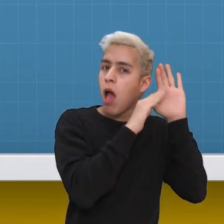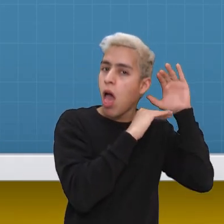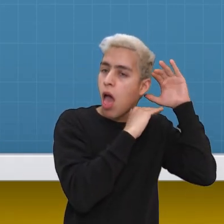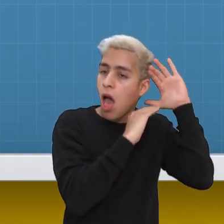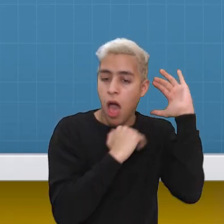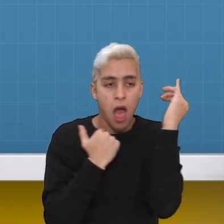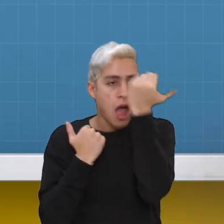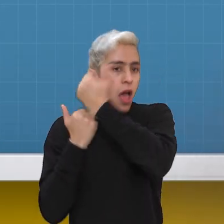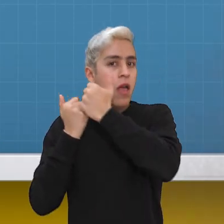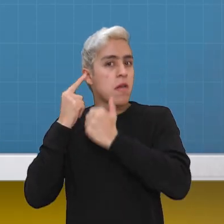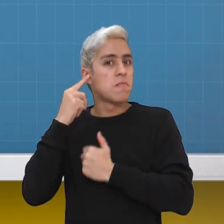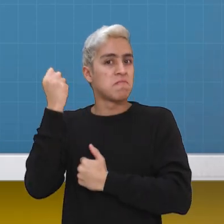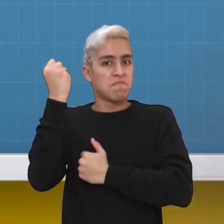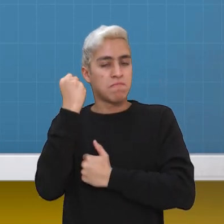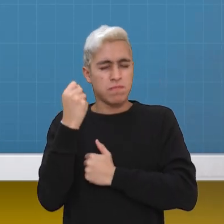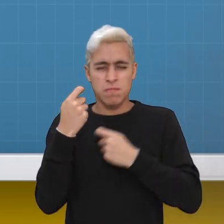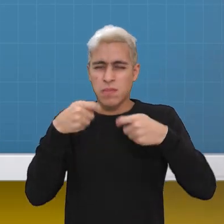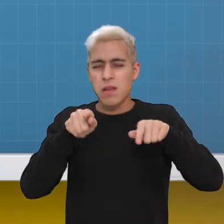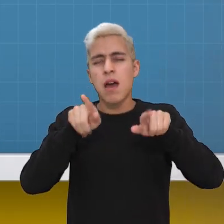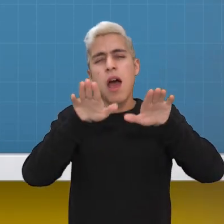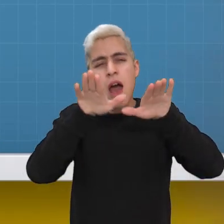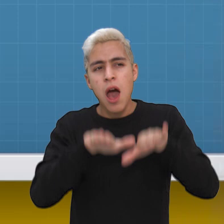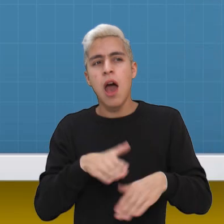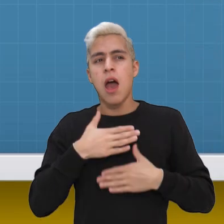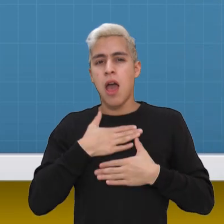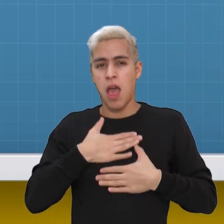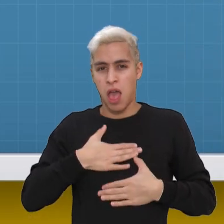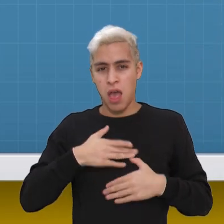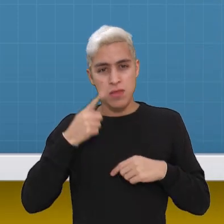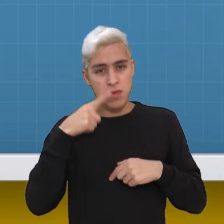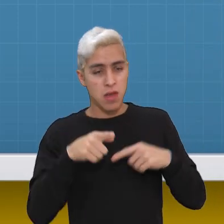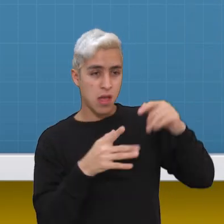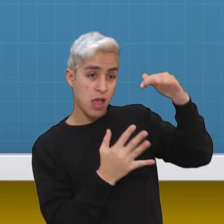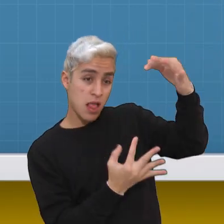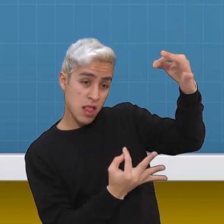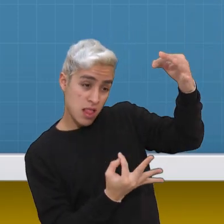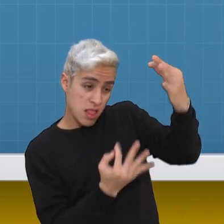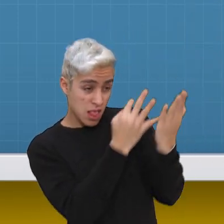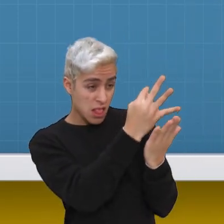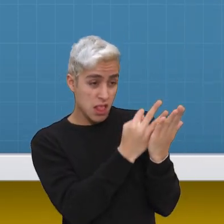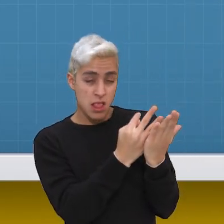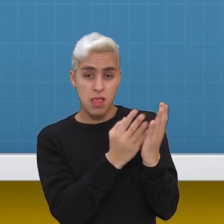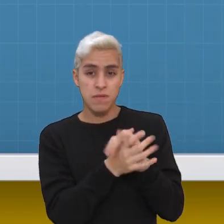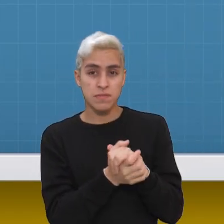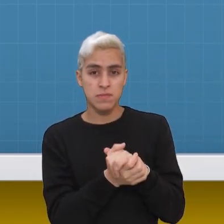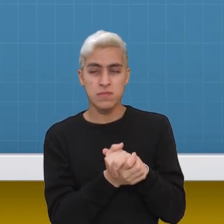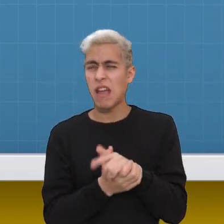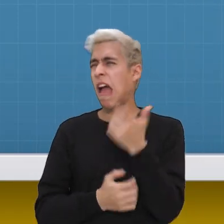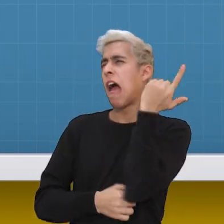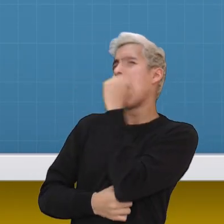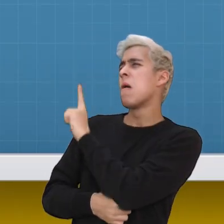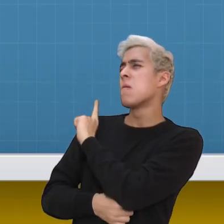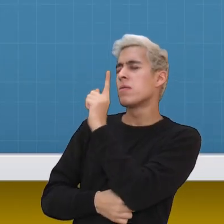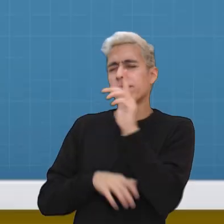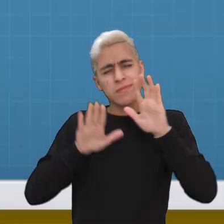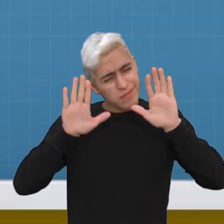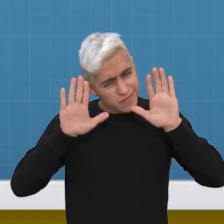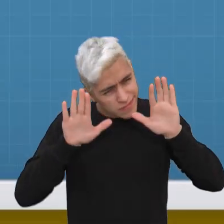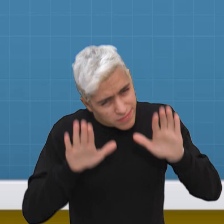tá? Precisamos de calma. Pega um texto grande assim. Ai, professora, eu não dou